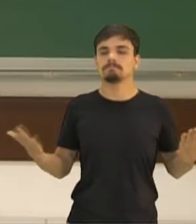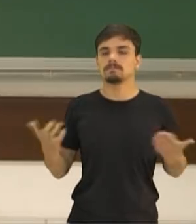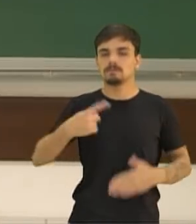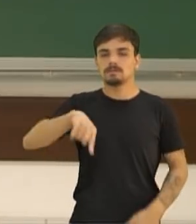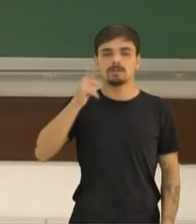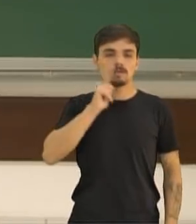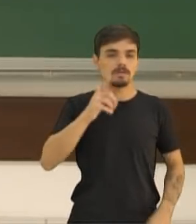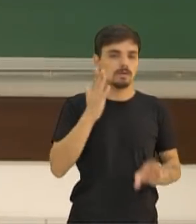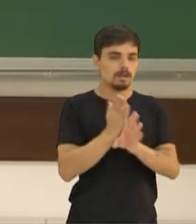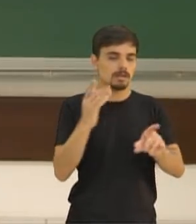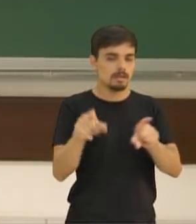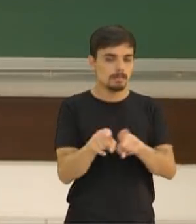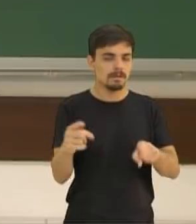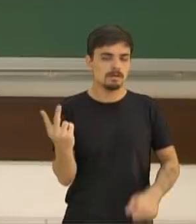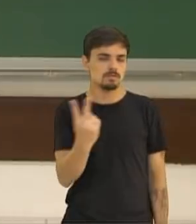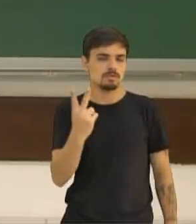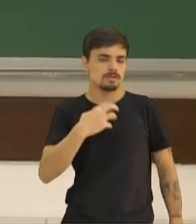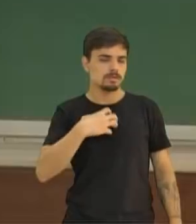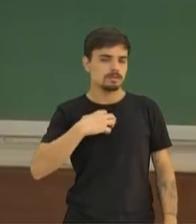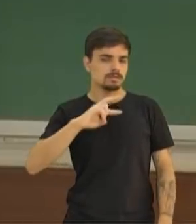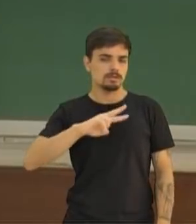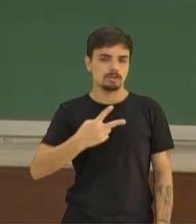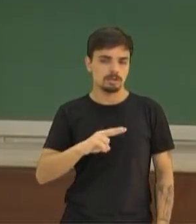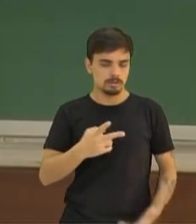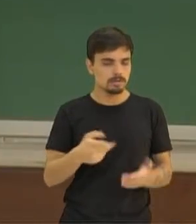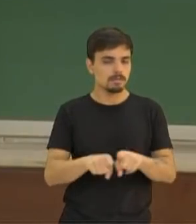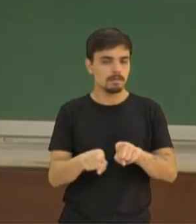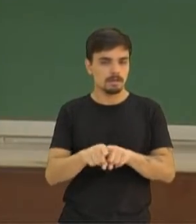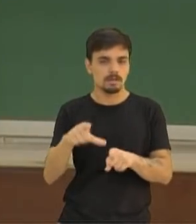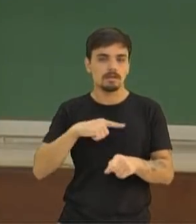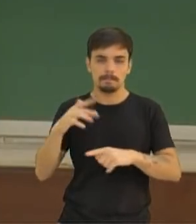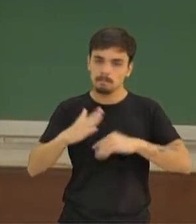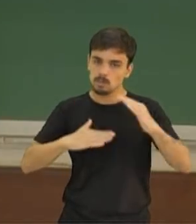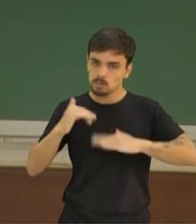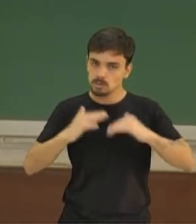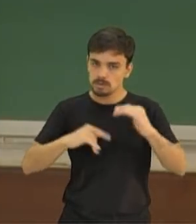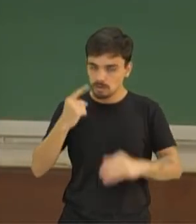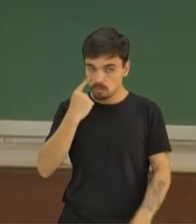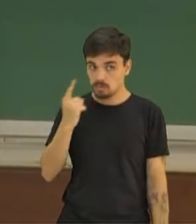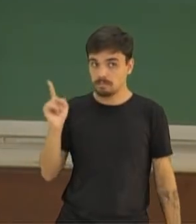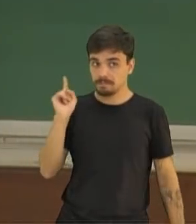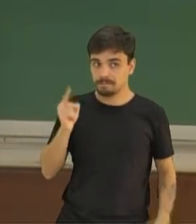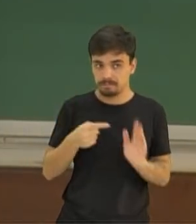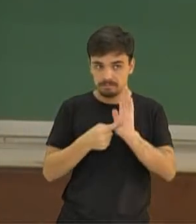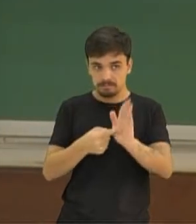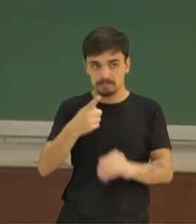Então, conseguiram encontrar aí esses dois sentidos produzidos? Olha o que eu trouxe para vocês.